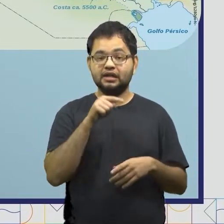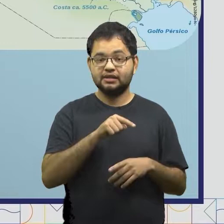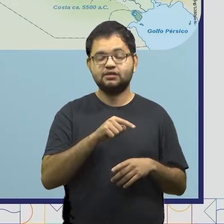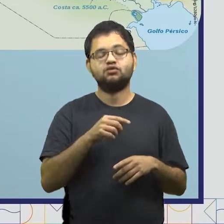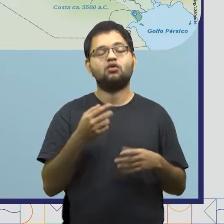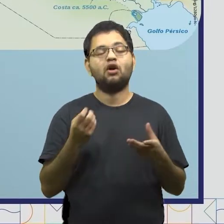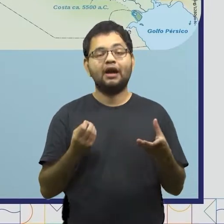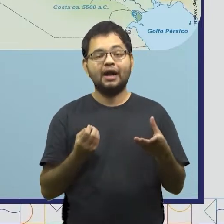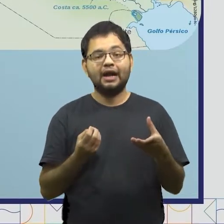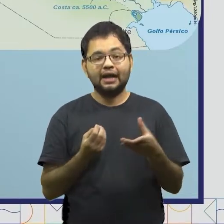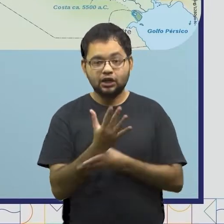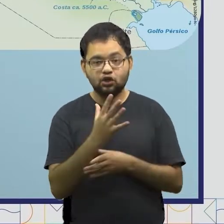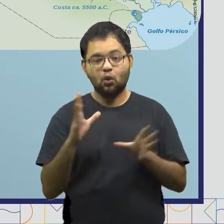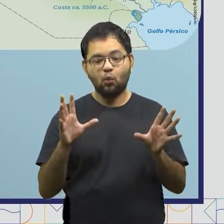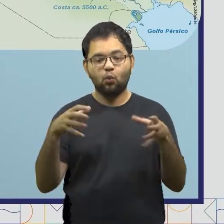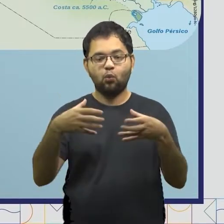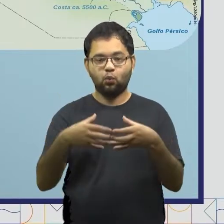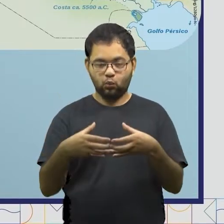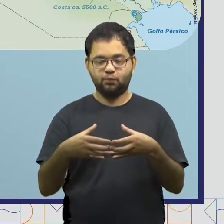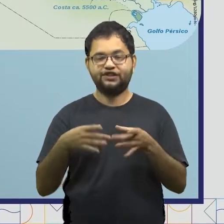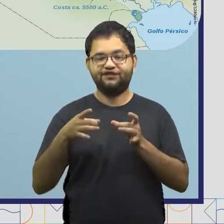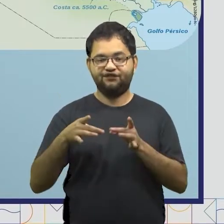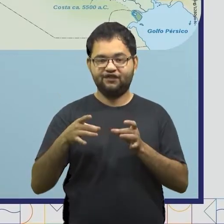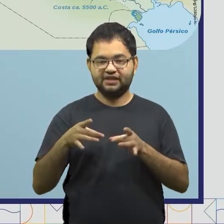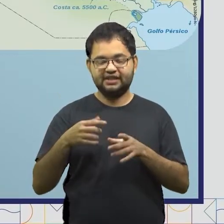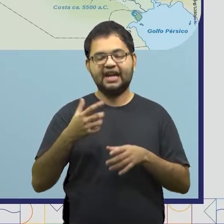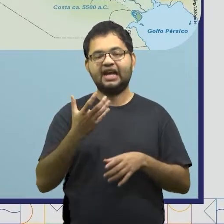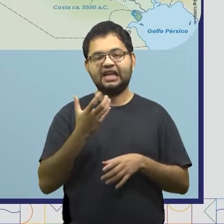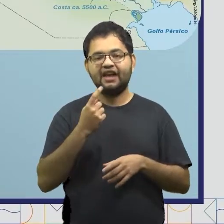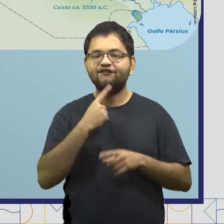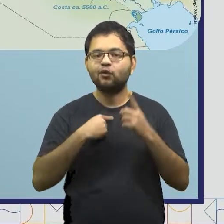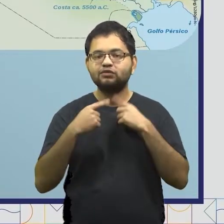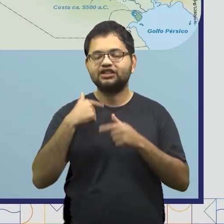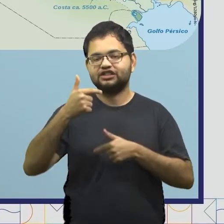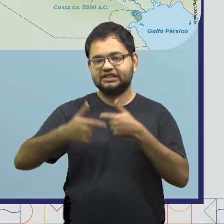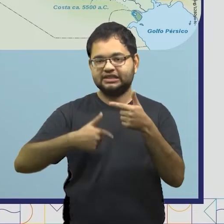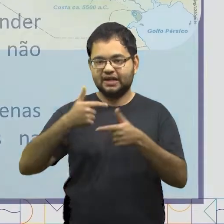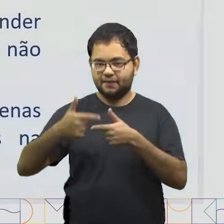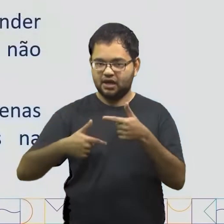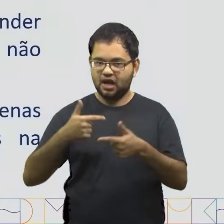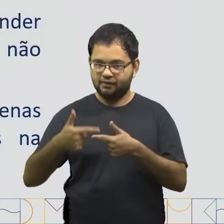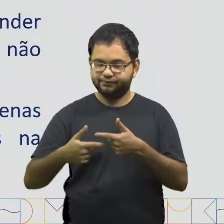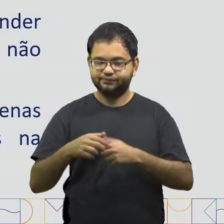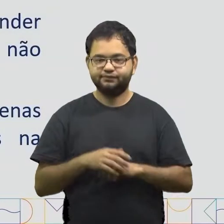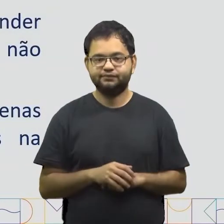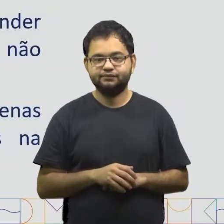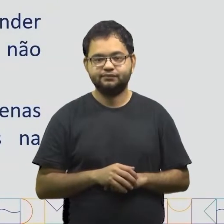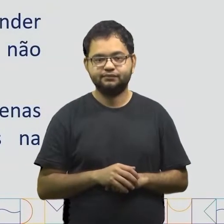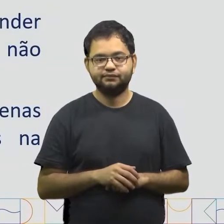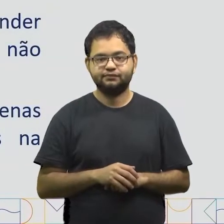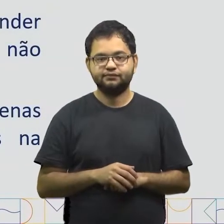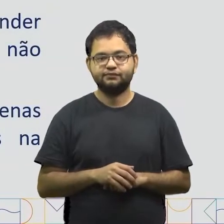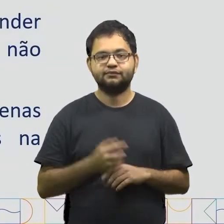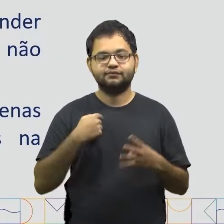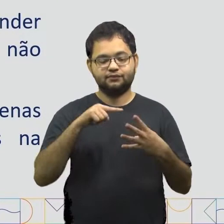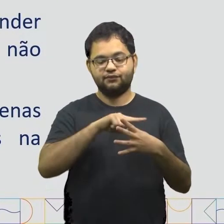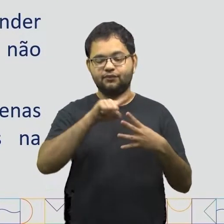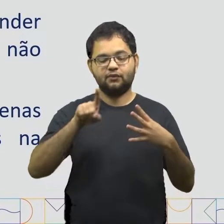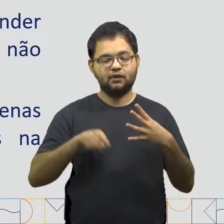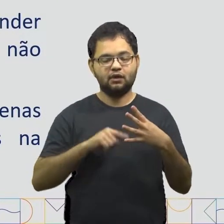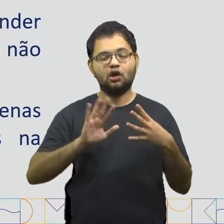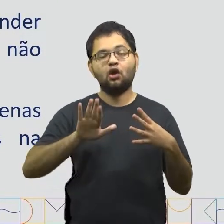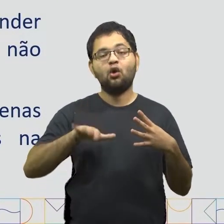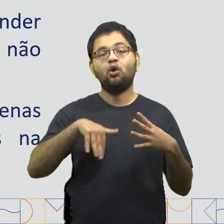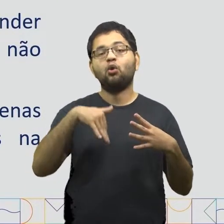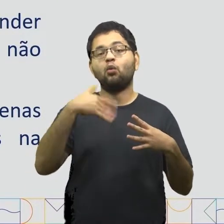surgissem grupos de Comerciantes interessados em trabalhar nessa atividade a assinale a alternativa